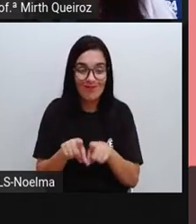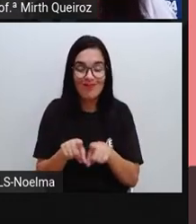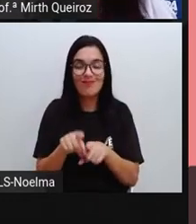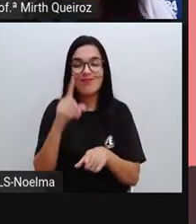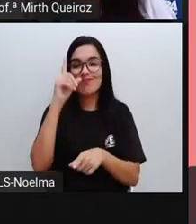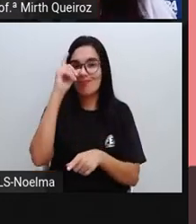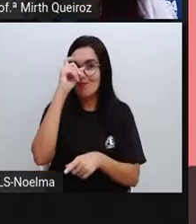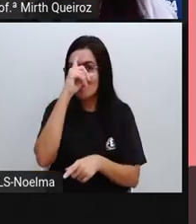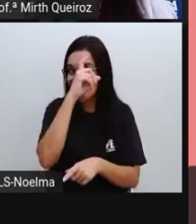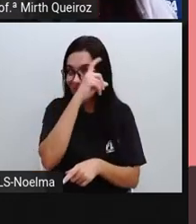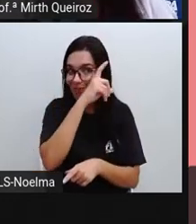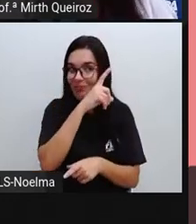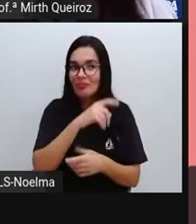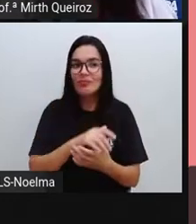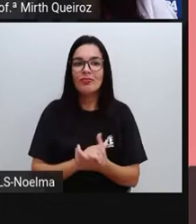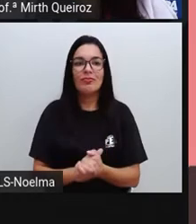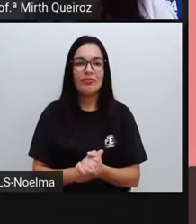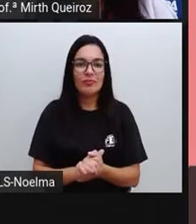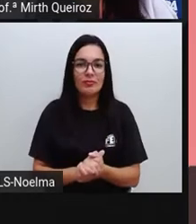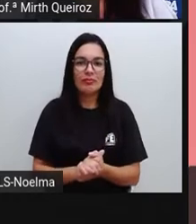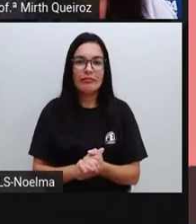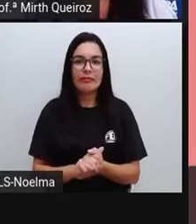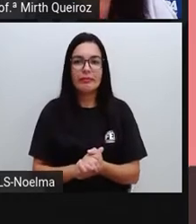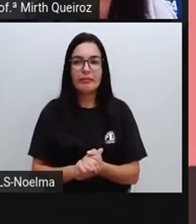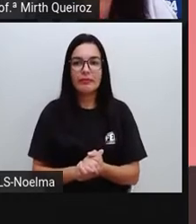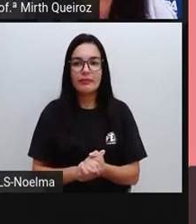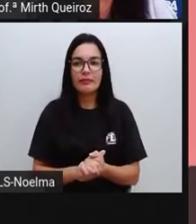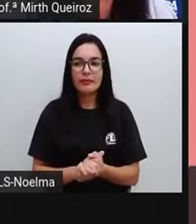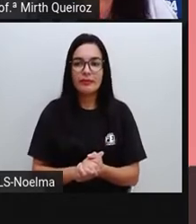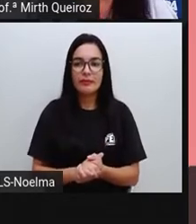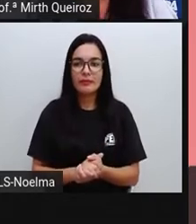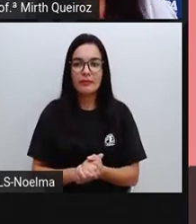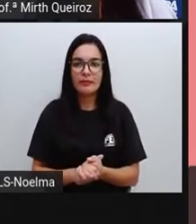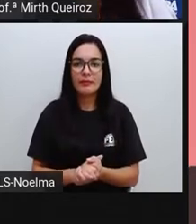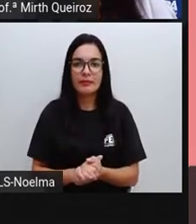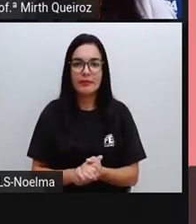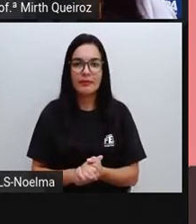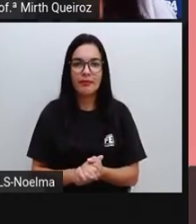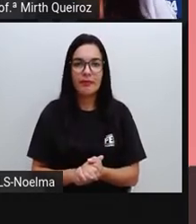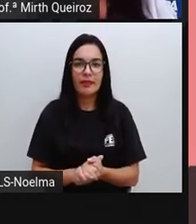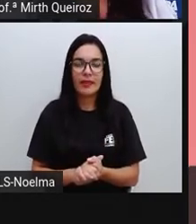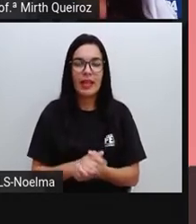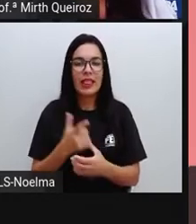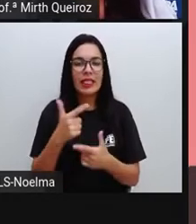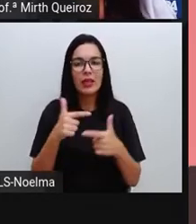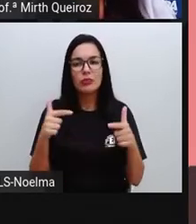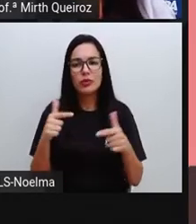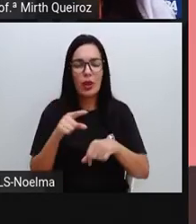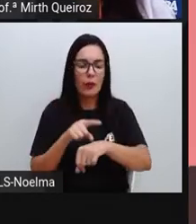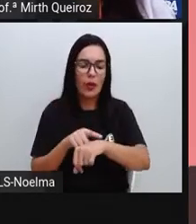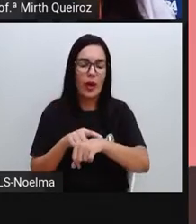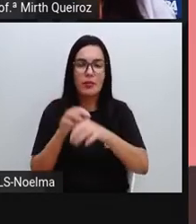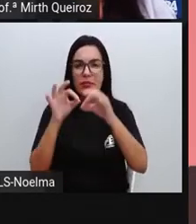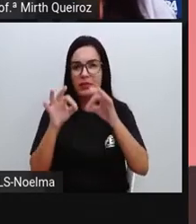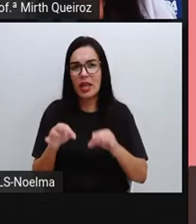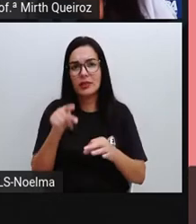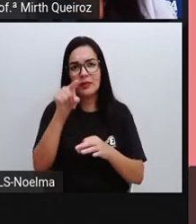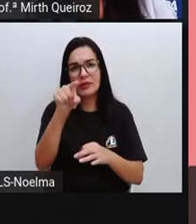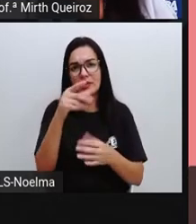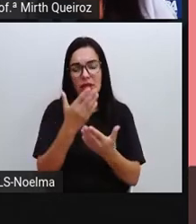então ficava com muita dificuldade de realizar essas atividades, ou não tinha assim um horário